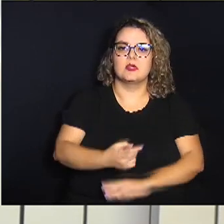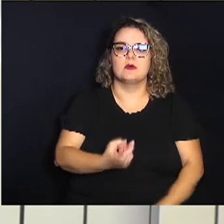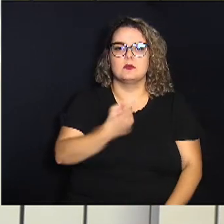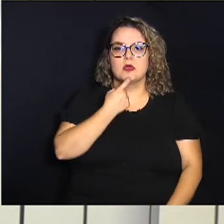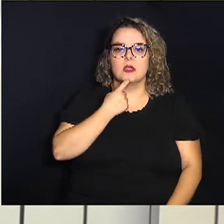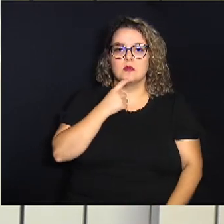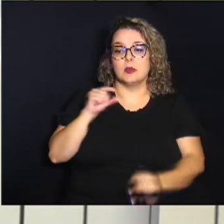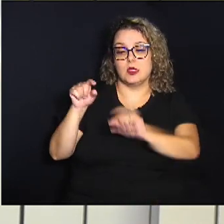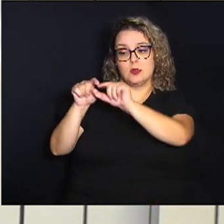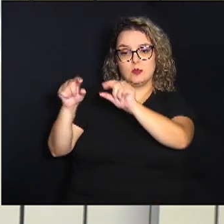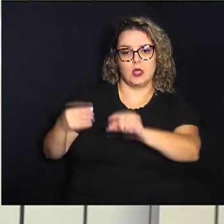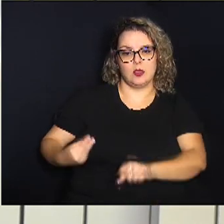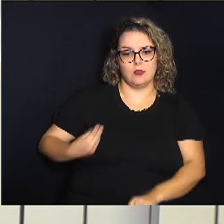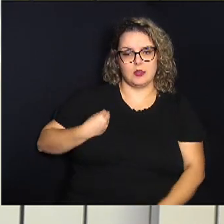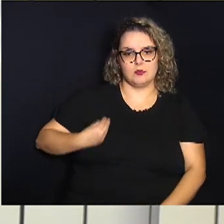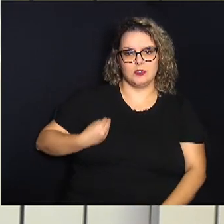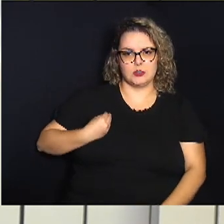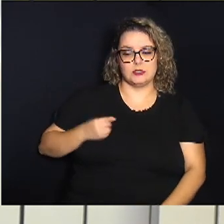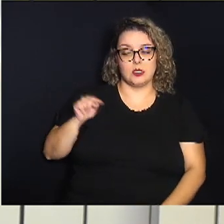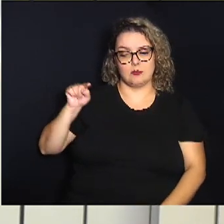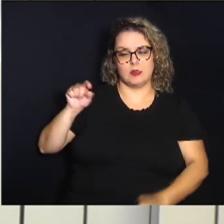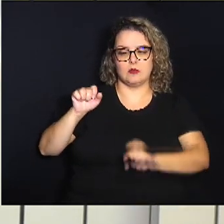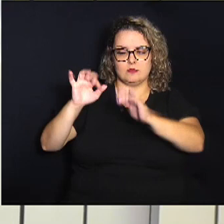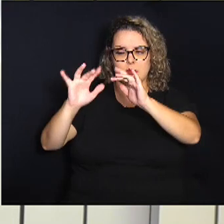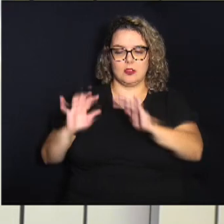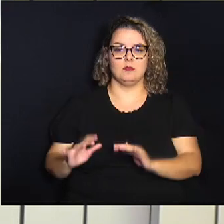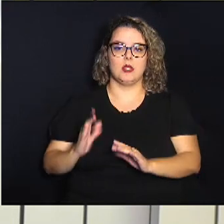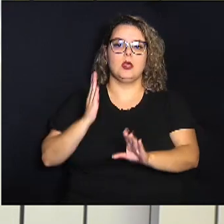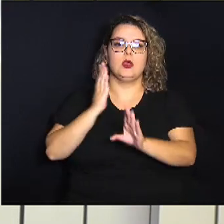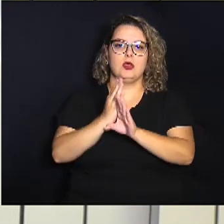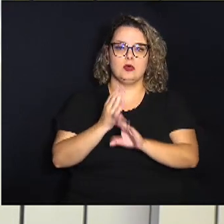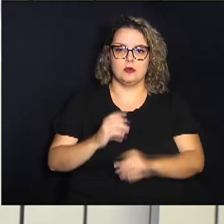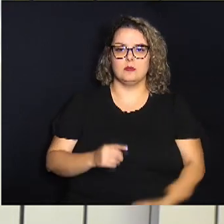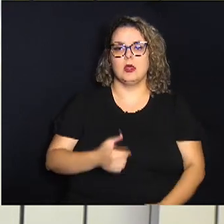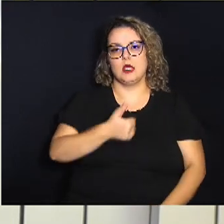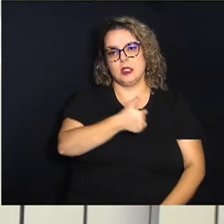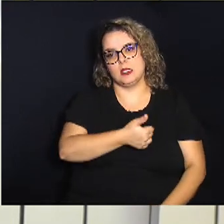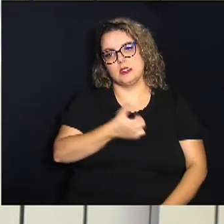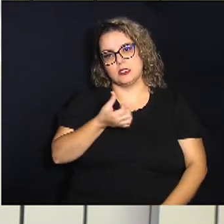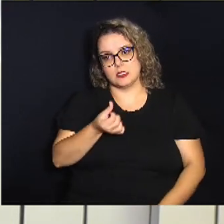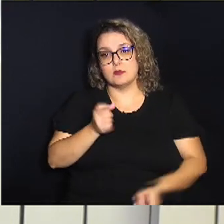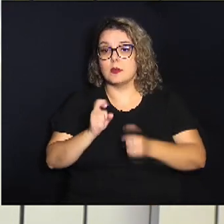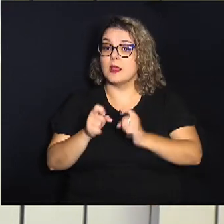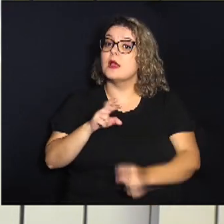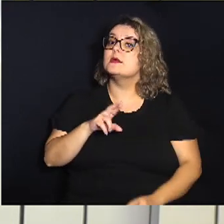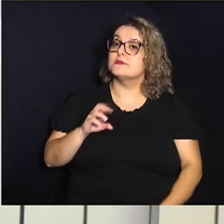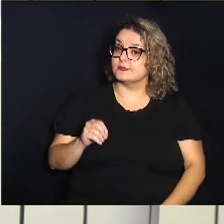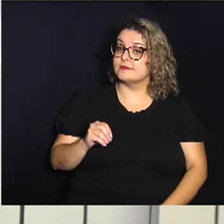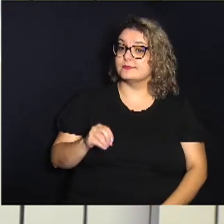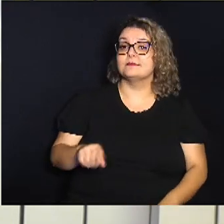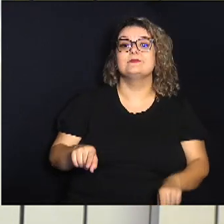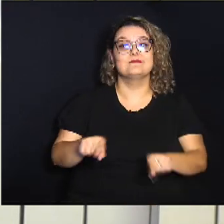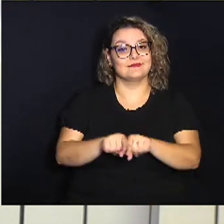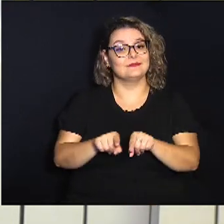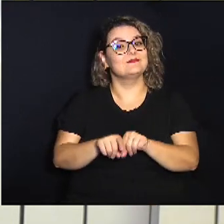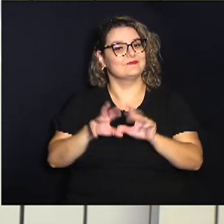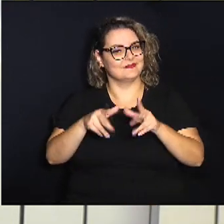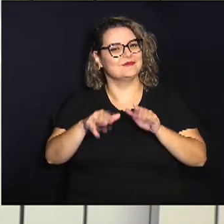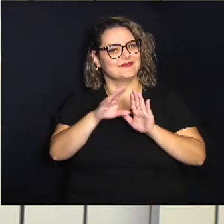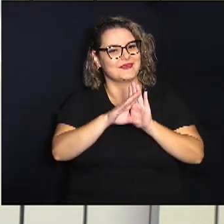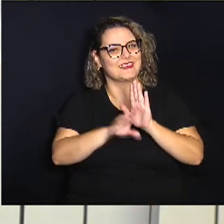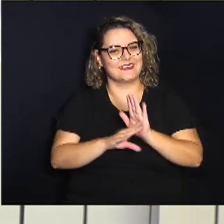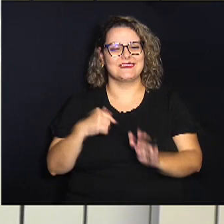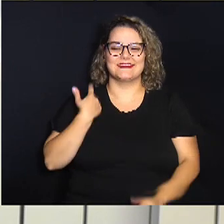Tem uma aba lá escrito ao vivo, você clica e encontra a 16ª reunião ordinária e, claro, toda a nossa